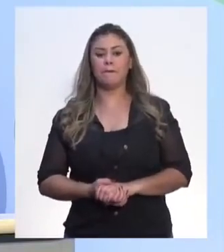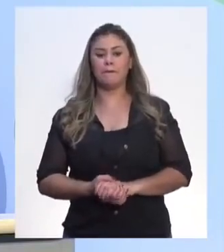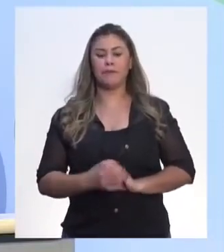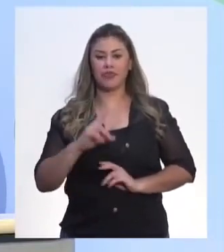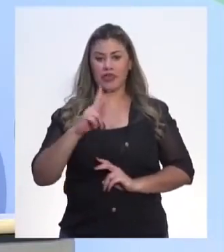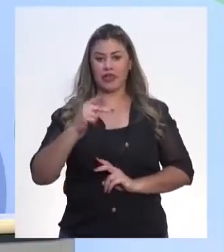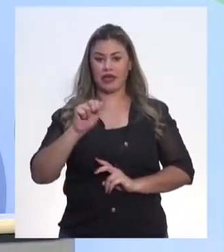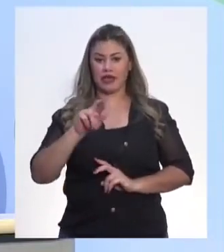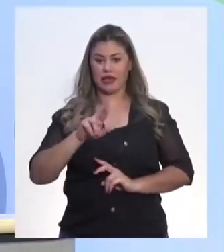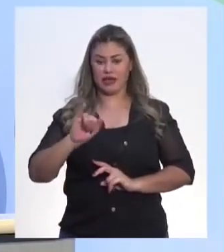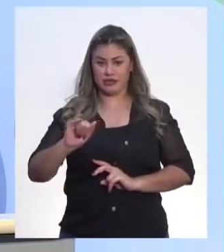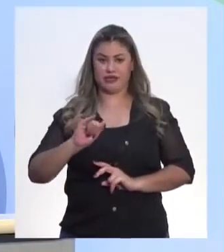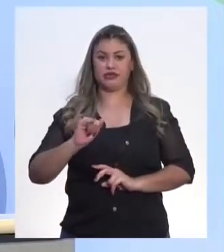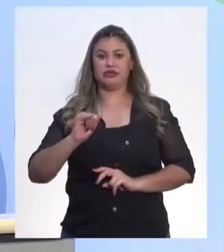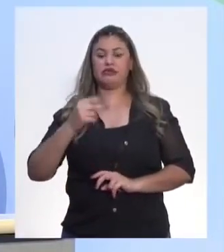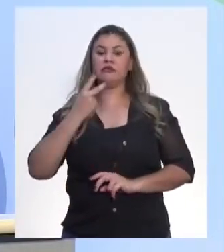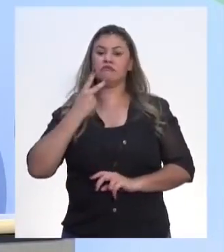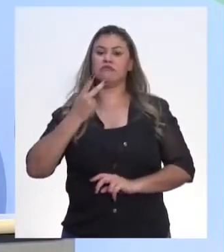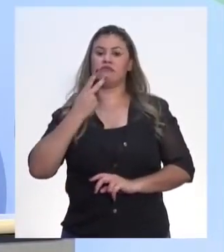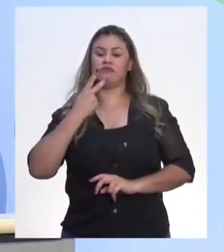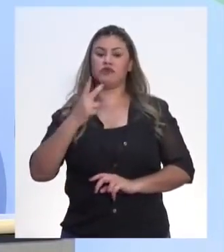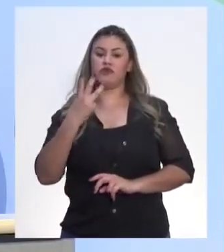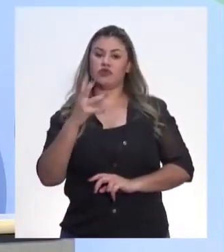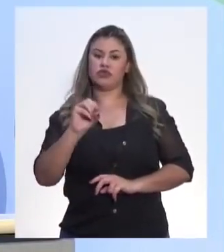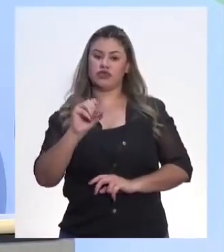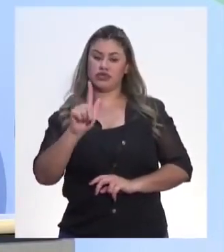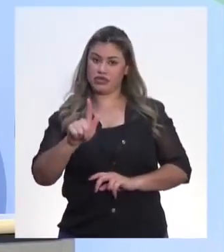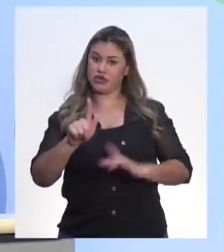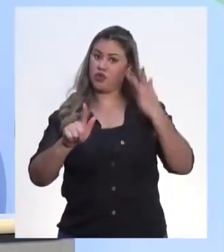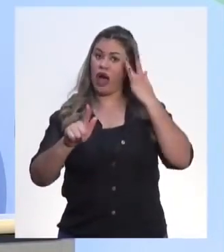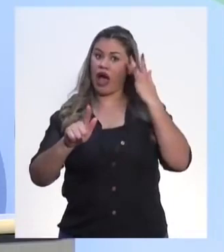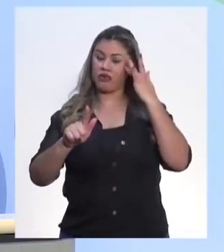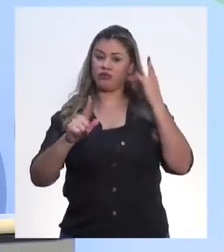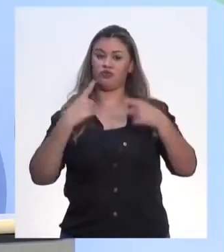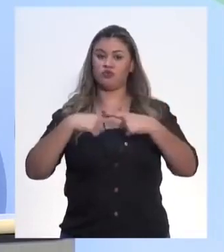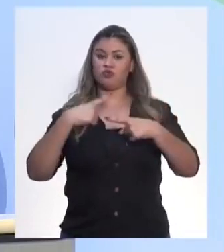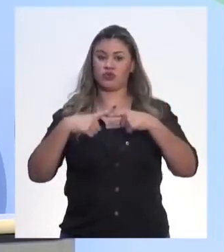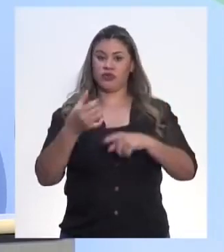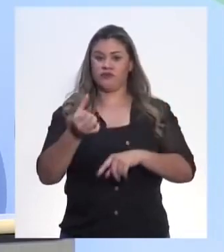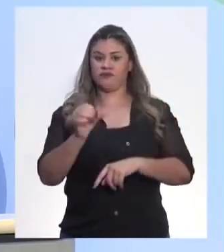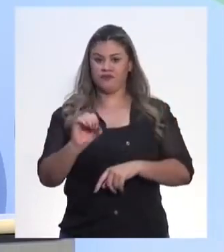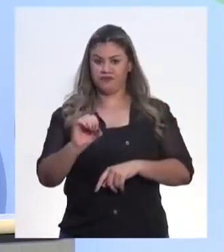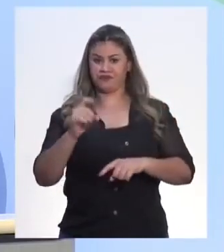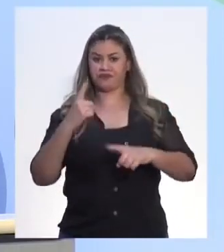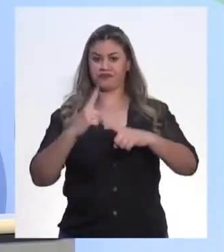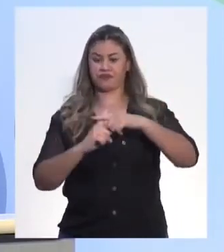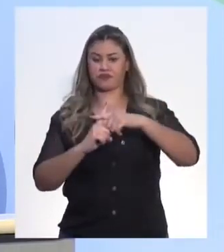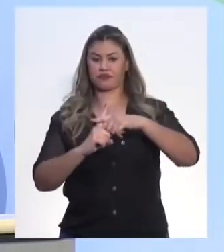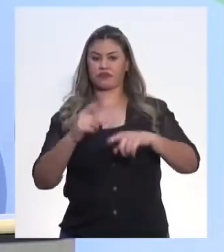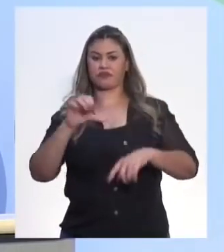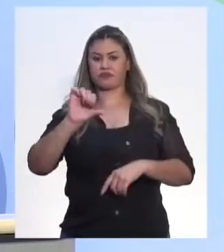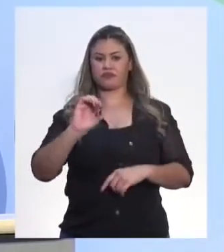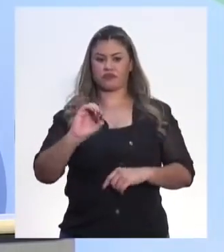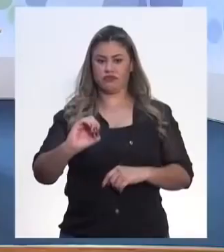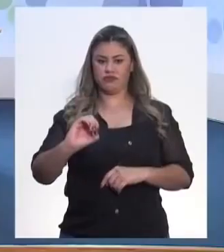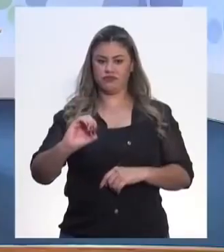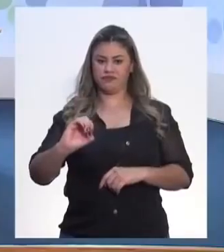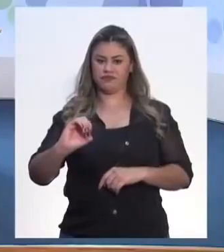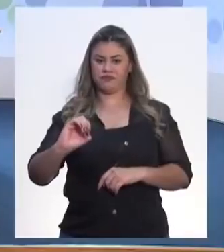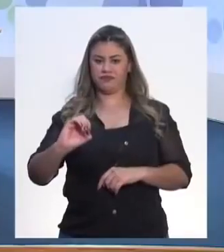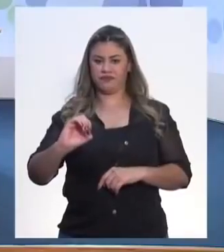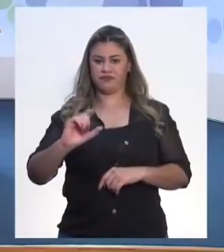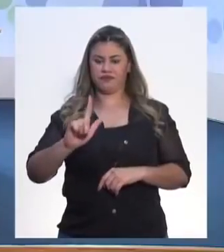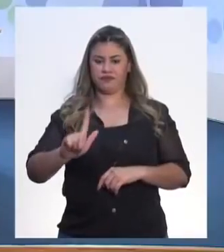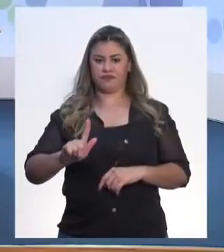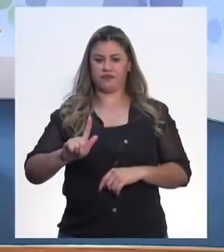Raí, 30 graus, acho, porque 60 graus mais 90 graus, suponho, colocou